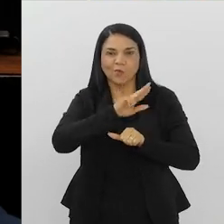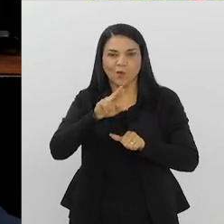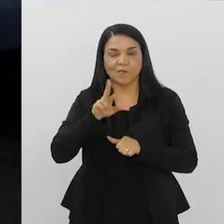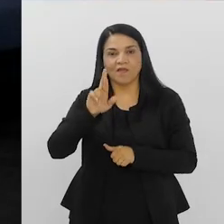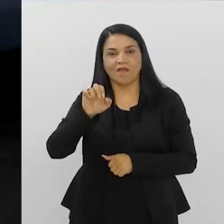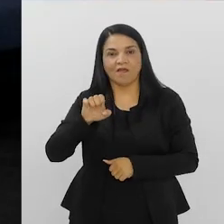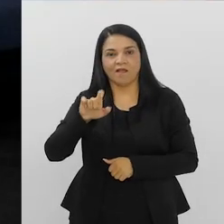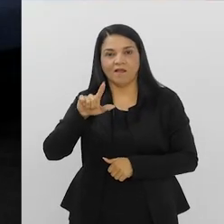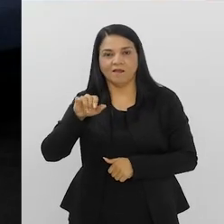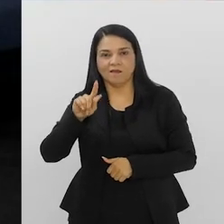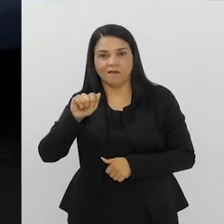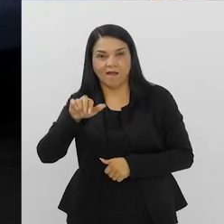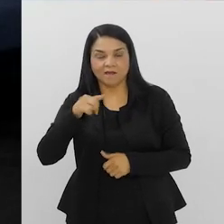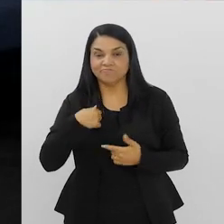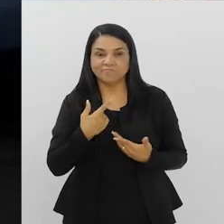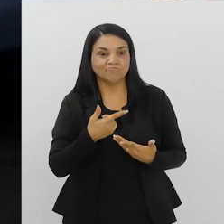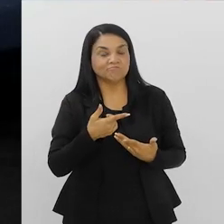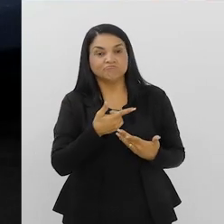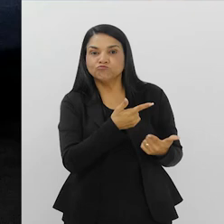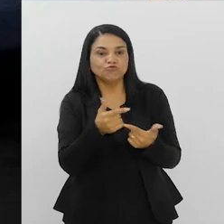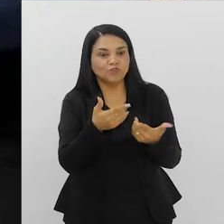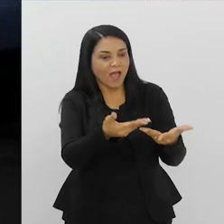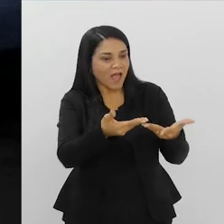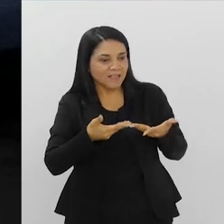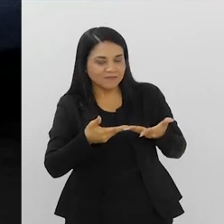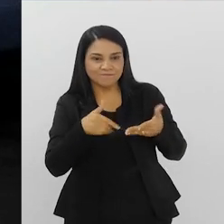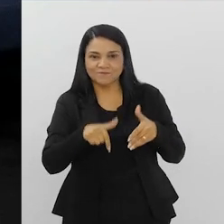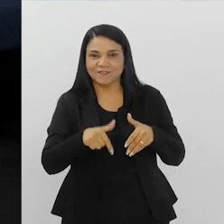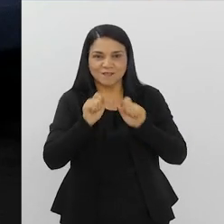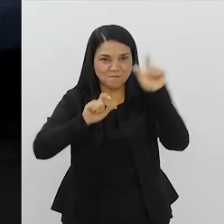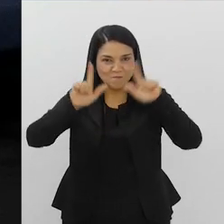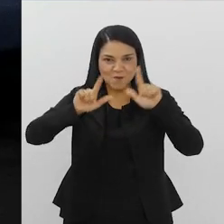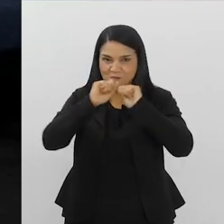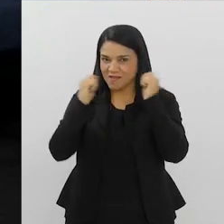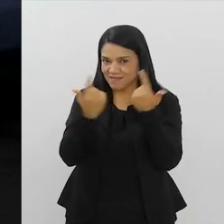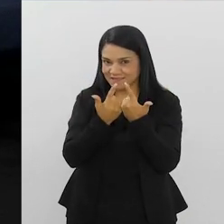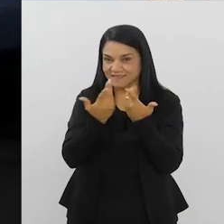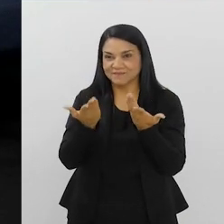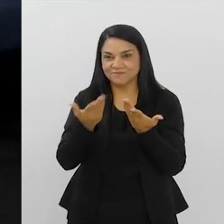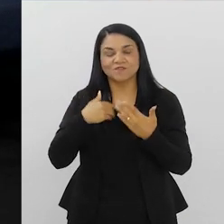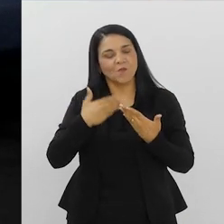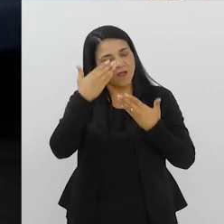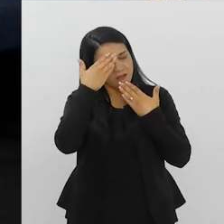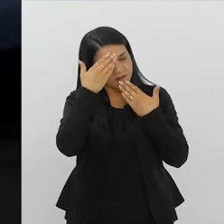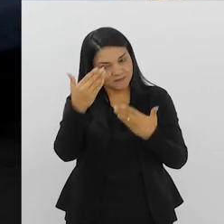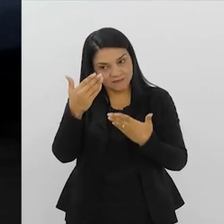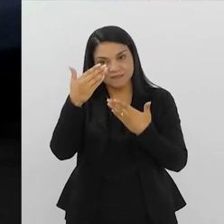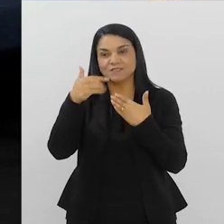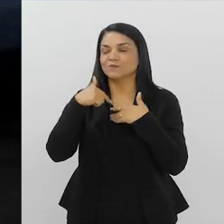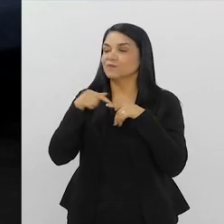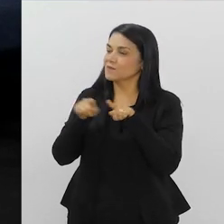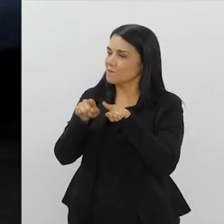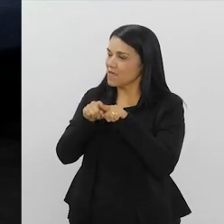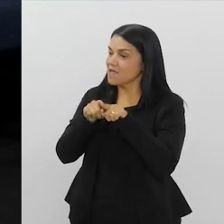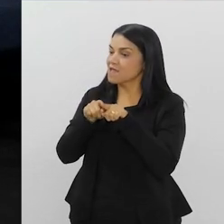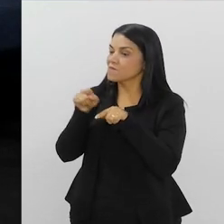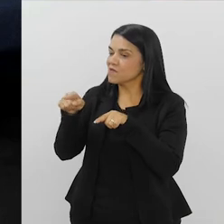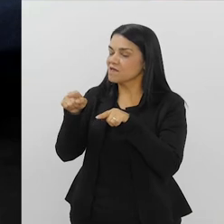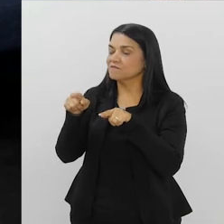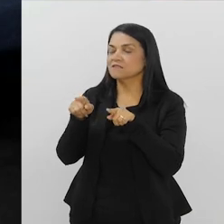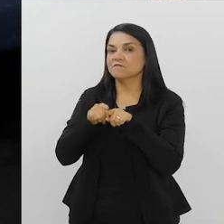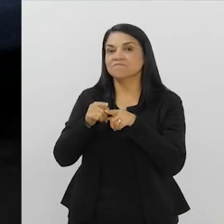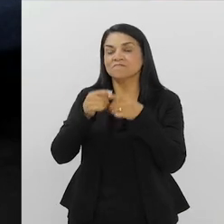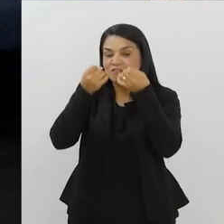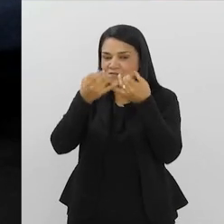Inclusive eu mantenho o filho dele até hoje no grupo porque ele gosta de acompanhar as conversas Puxa que legal eu mantenho ele